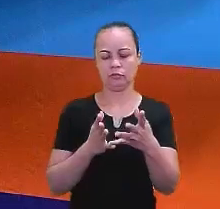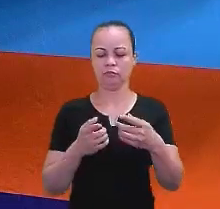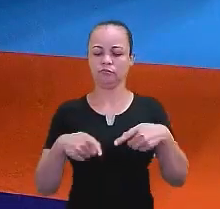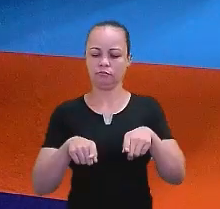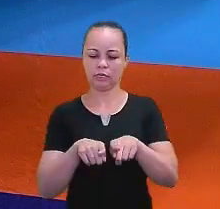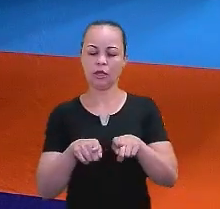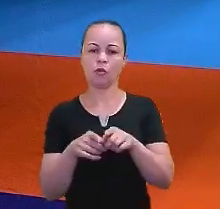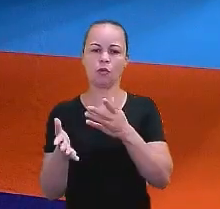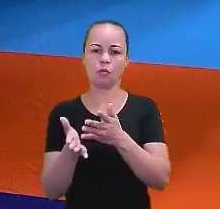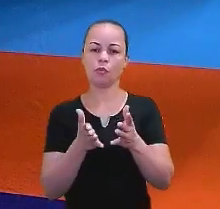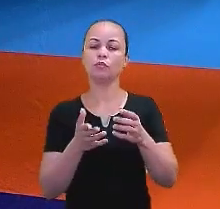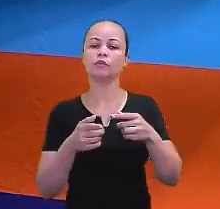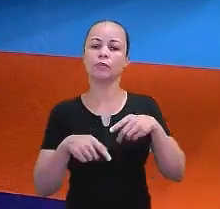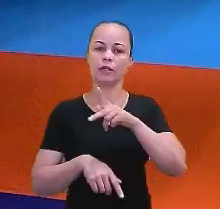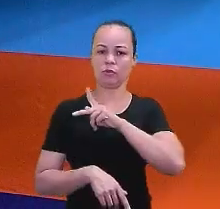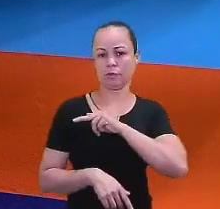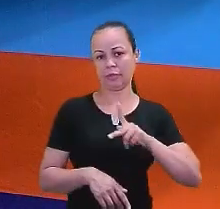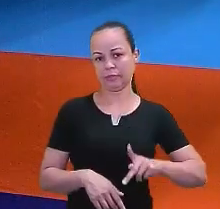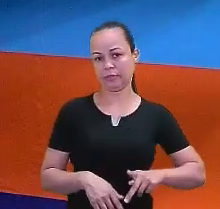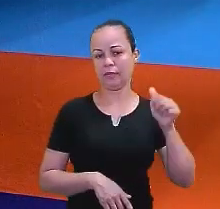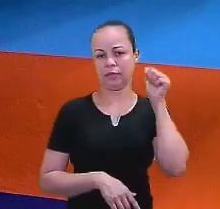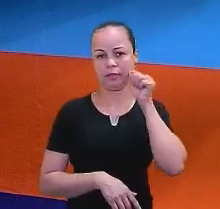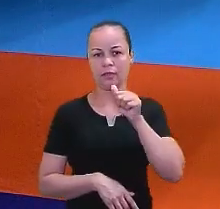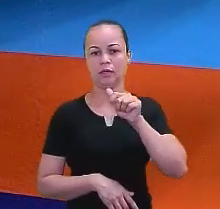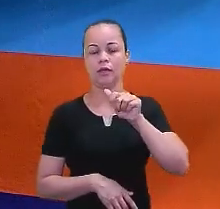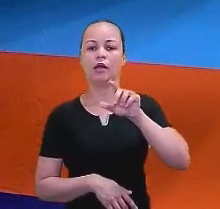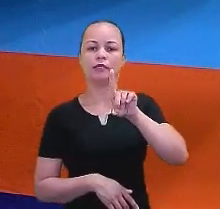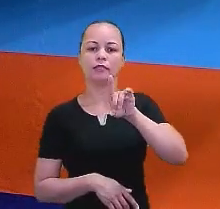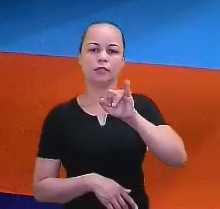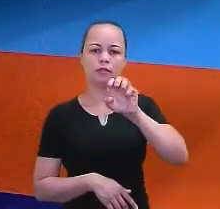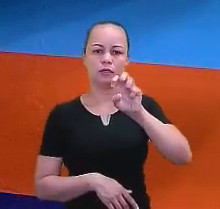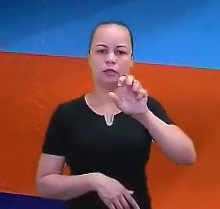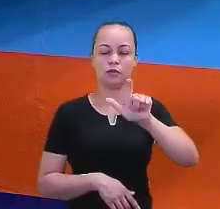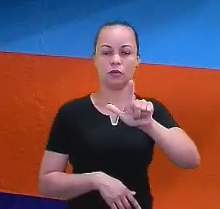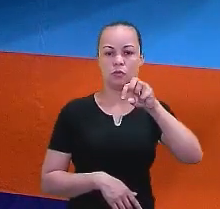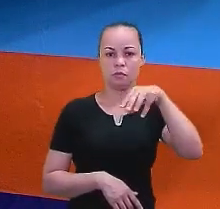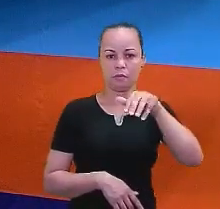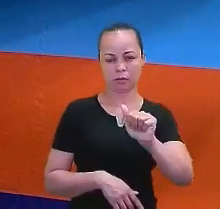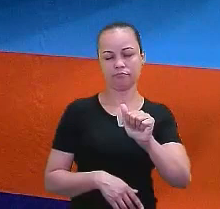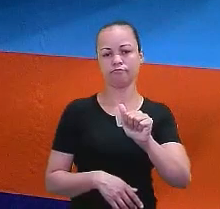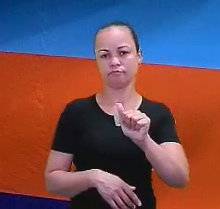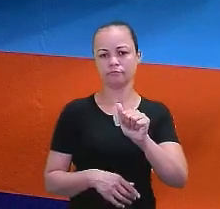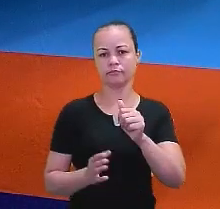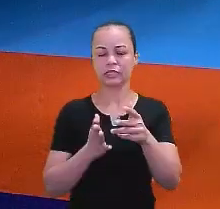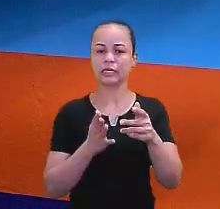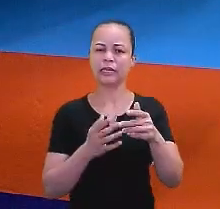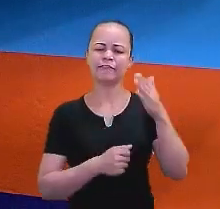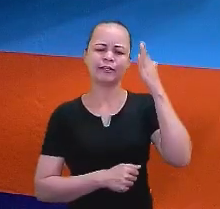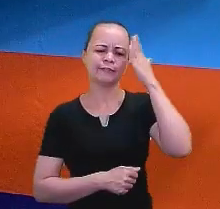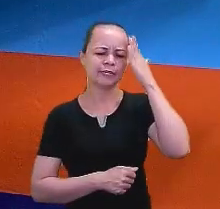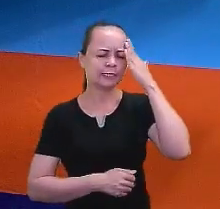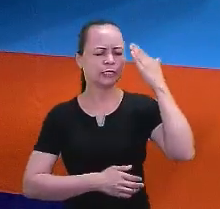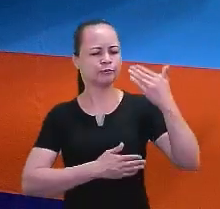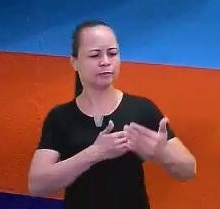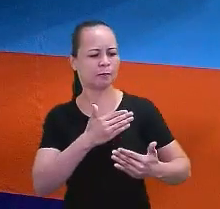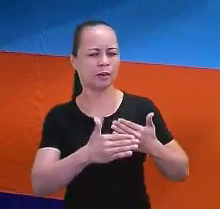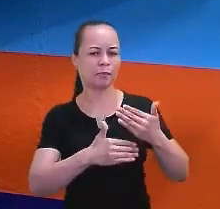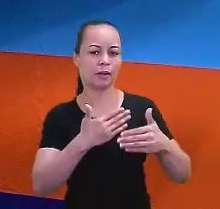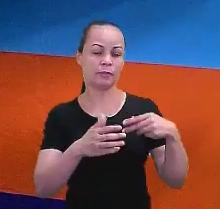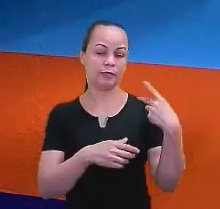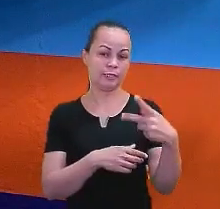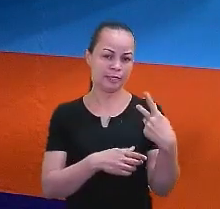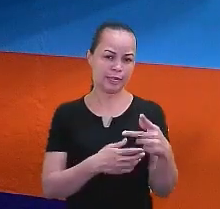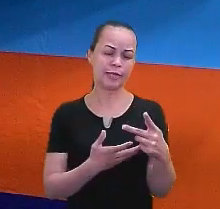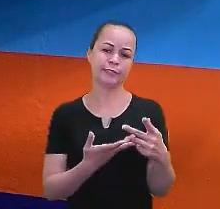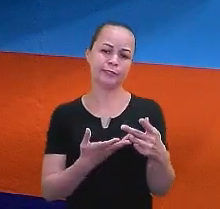golpe, a Dilma Rousseff. E, assim, a gente vai entendendo que esses